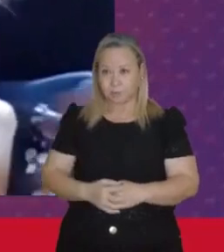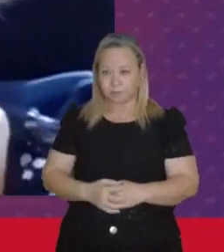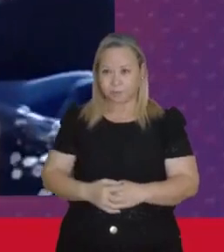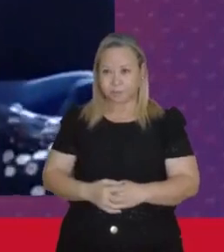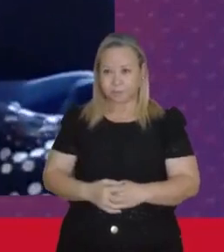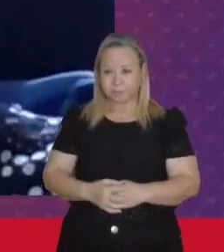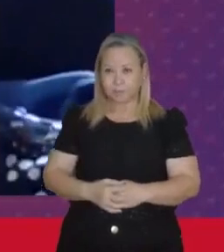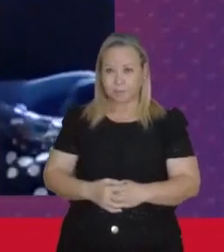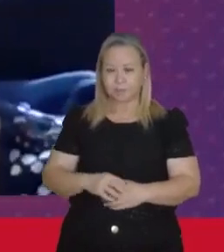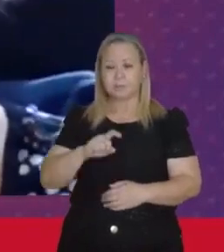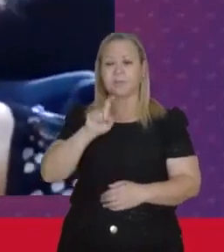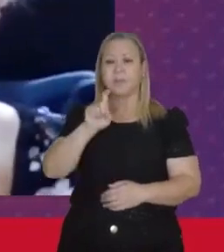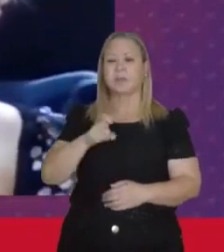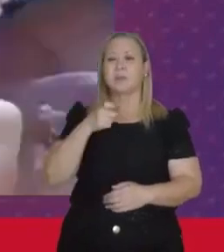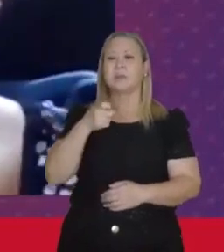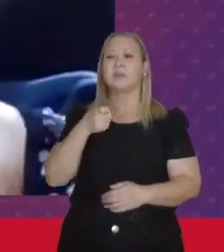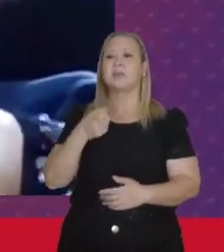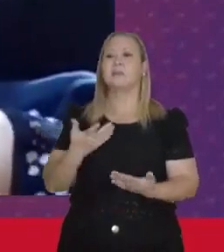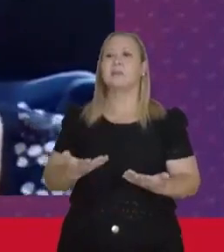que é